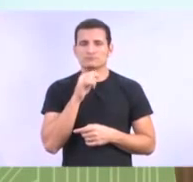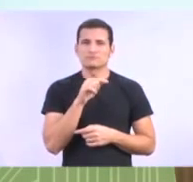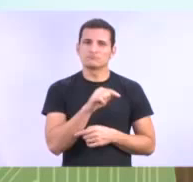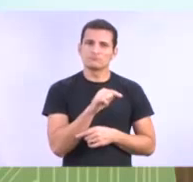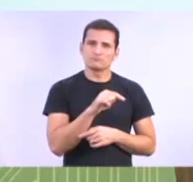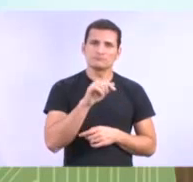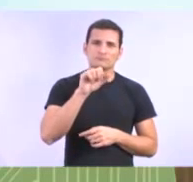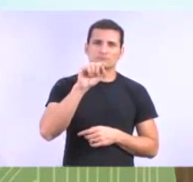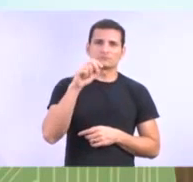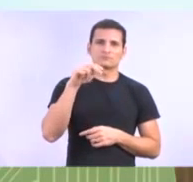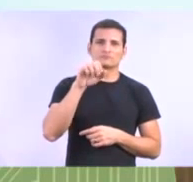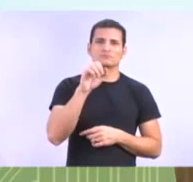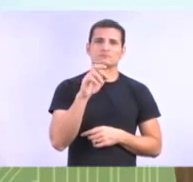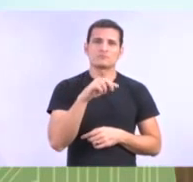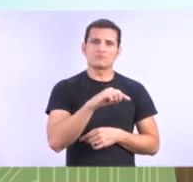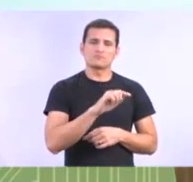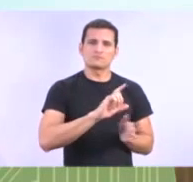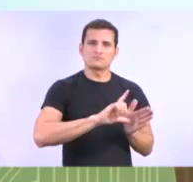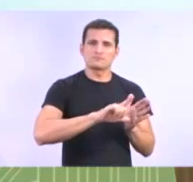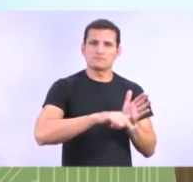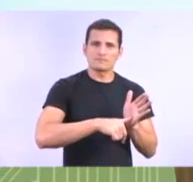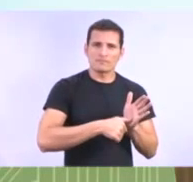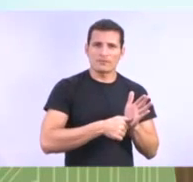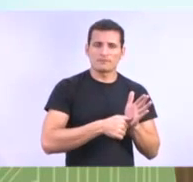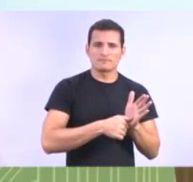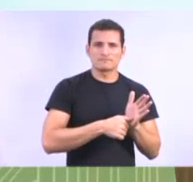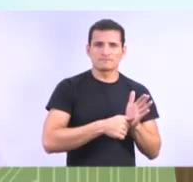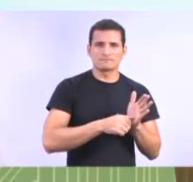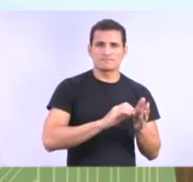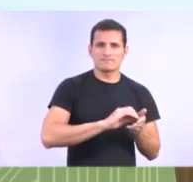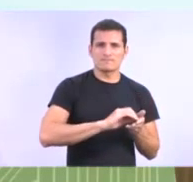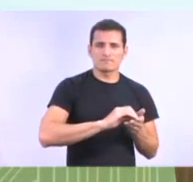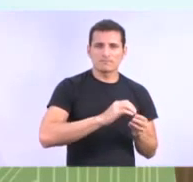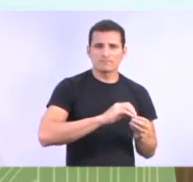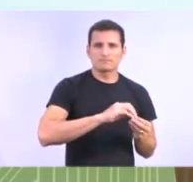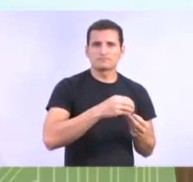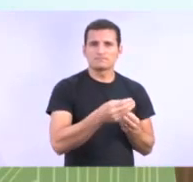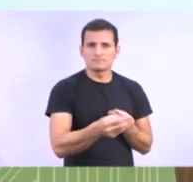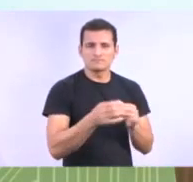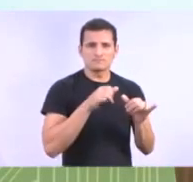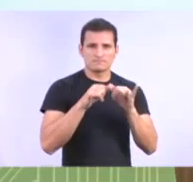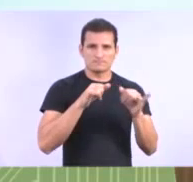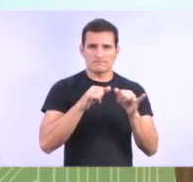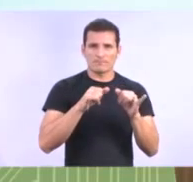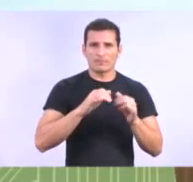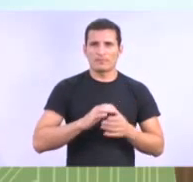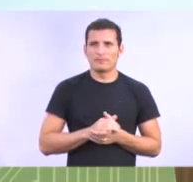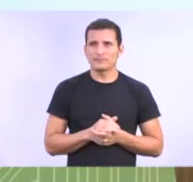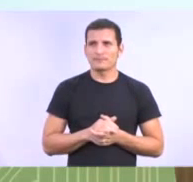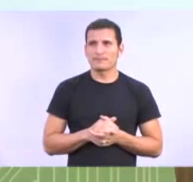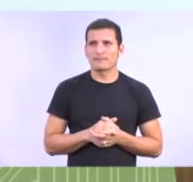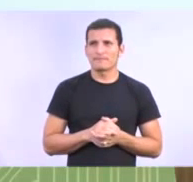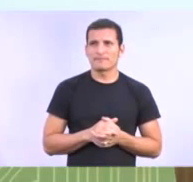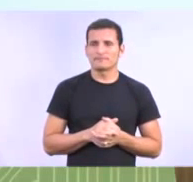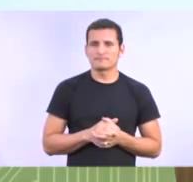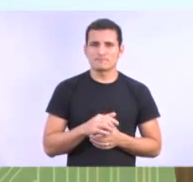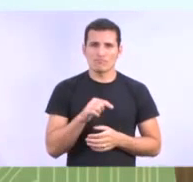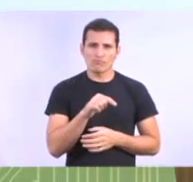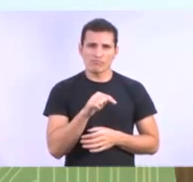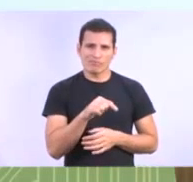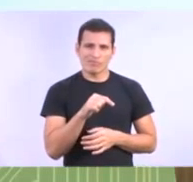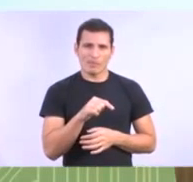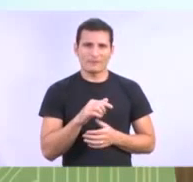sensor atrasar na entrega de uma informação? O impacto era, imaginem só, a temperatura